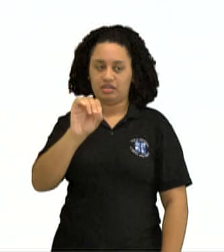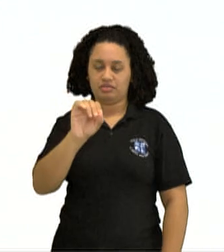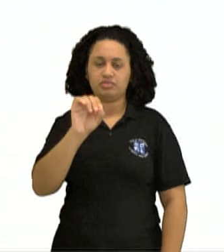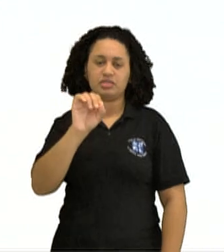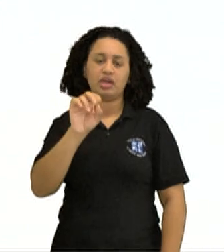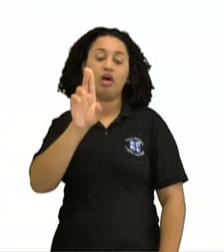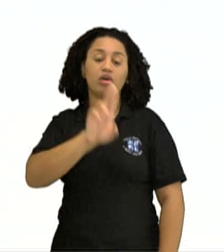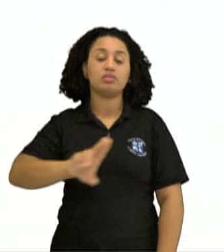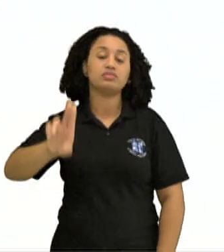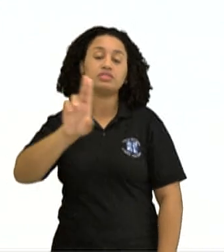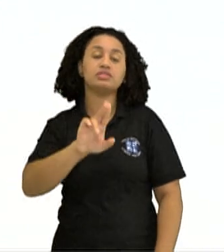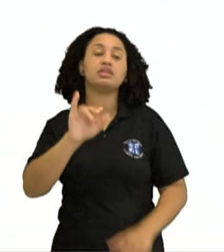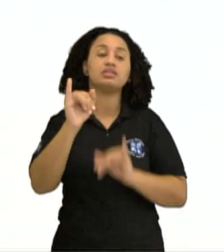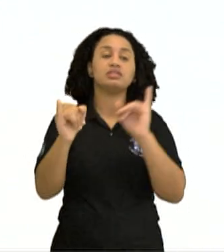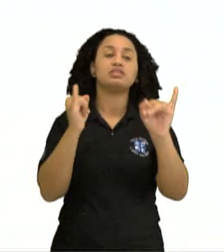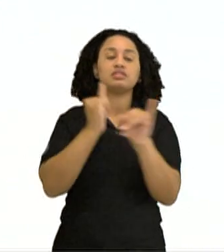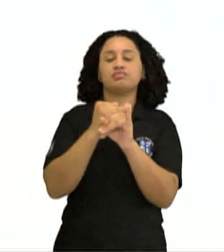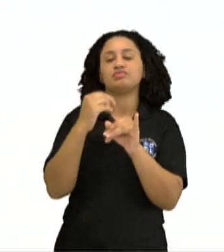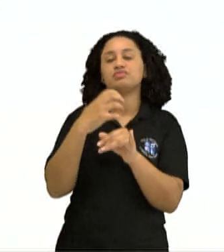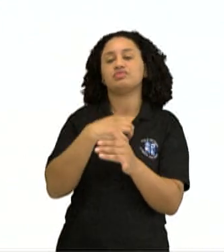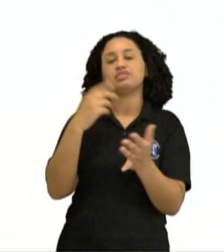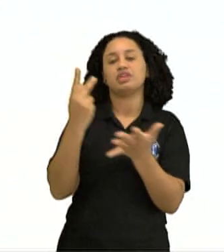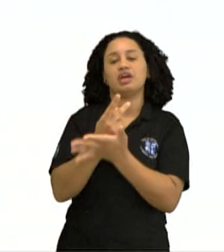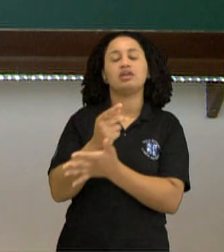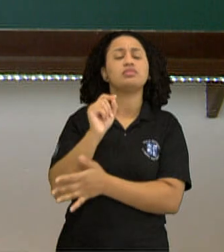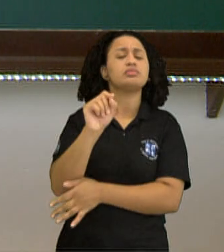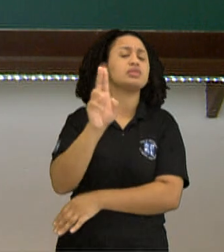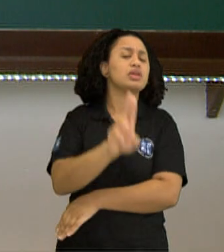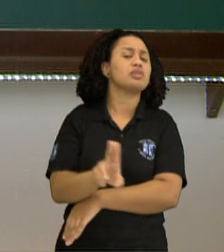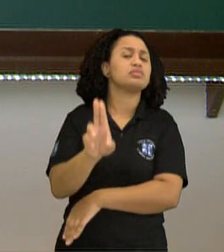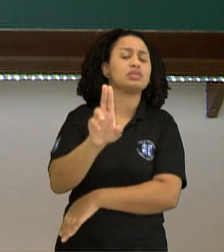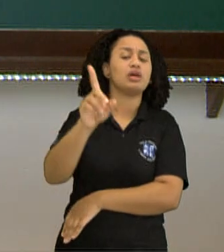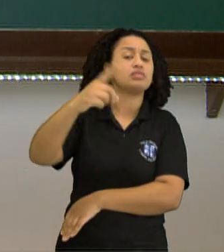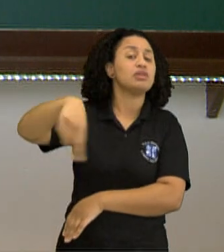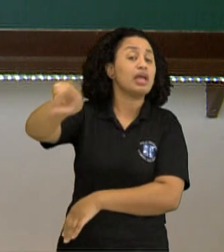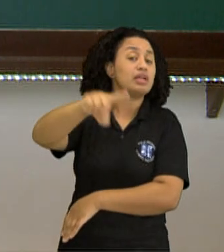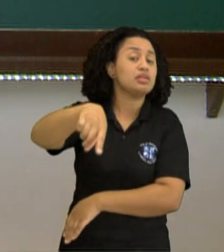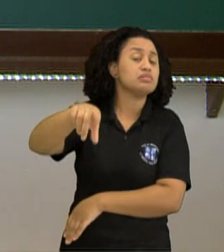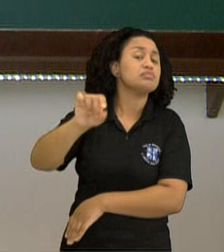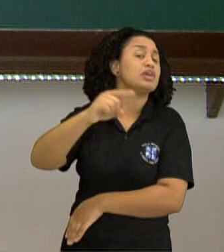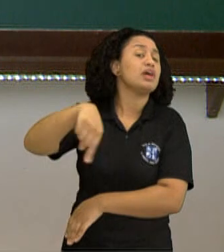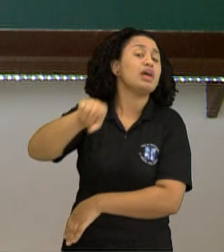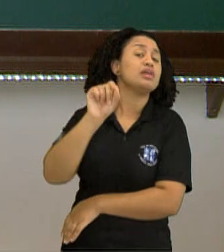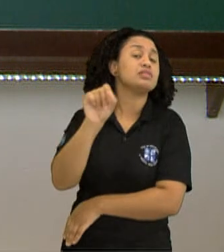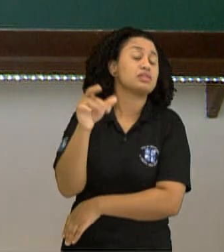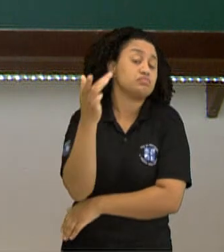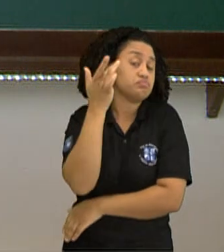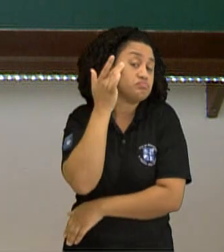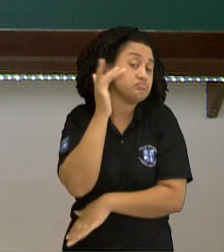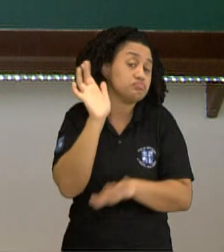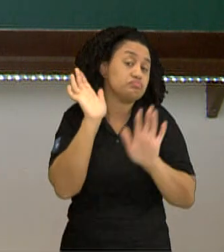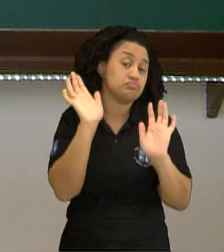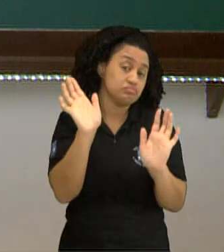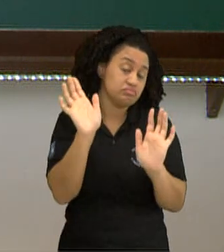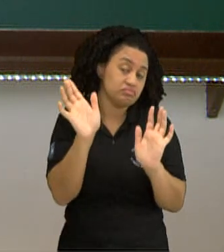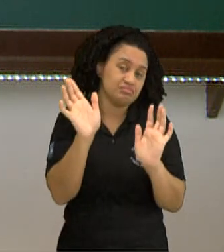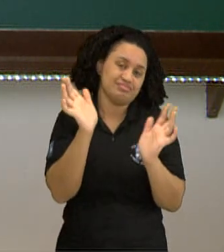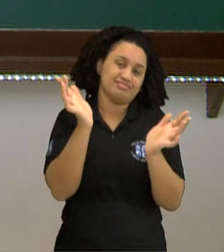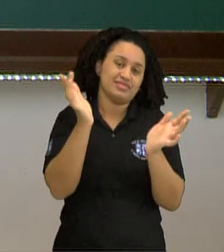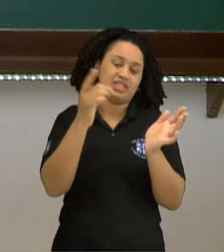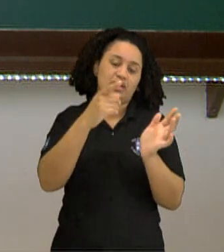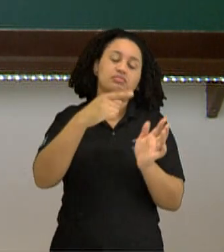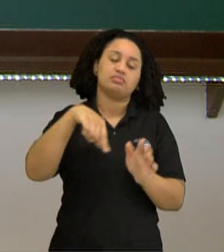forma indevida. Quem foi que usaram? Eles. E quem são eles? Eu não sei. Por isso que é indeterminado.